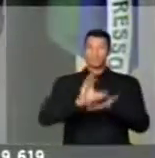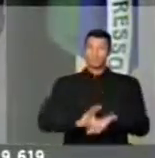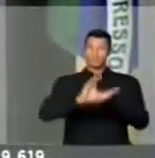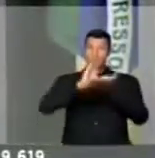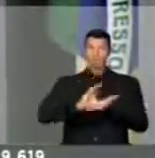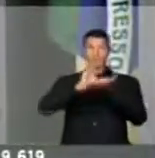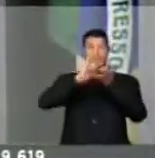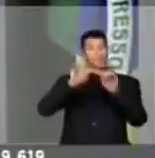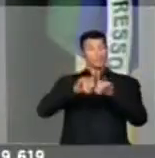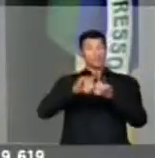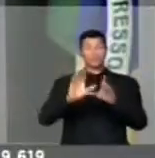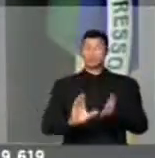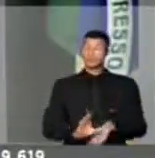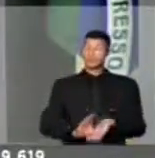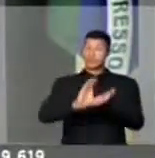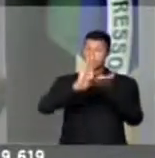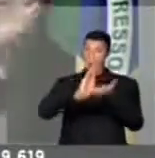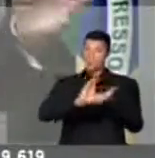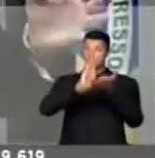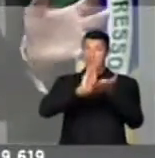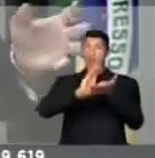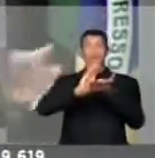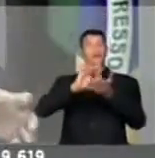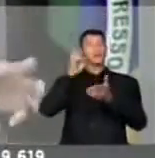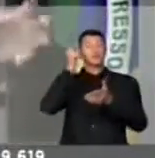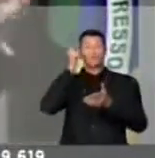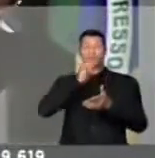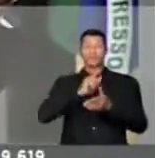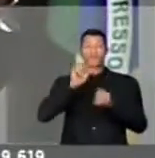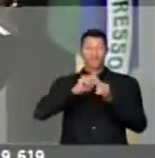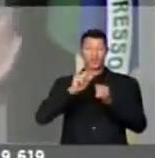conselhos para poder